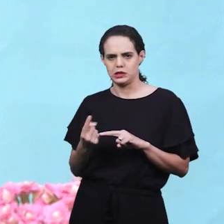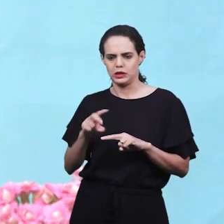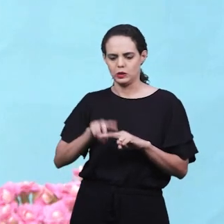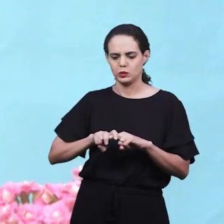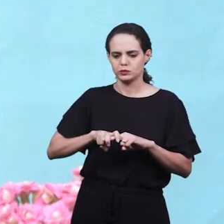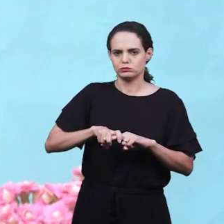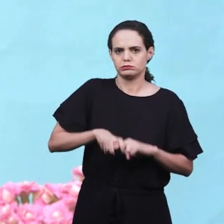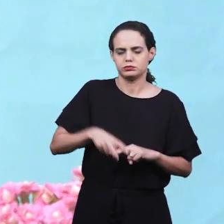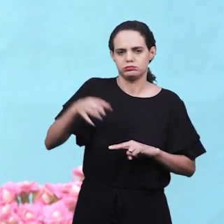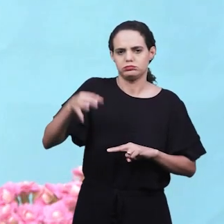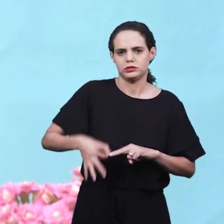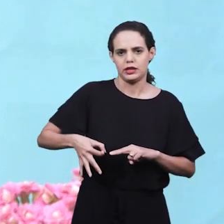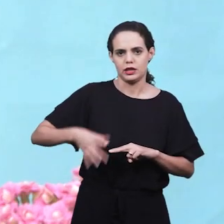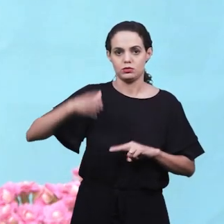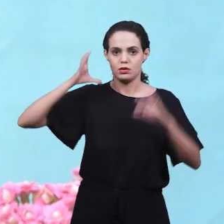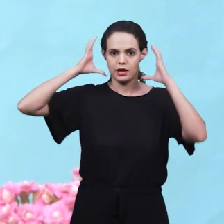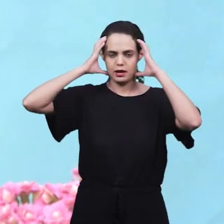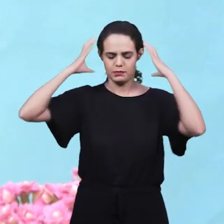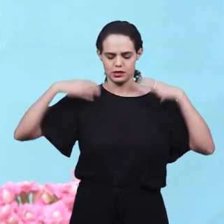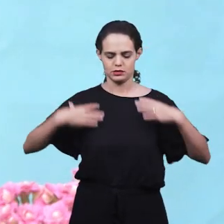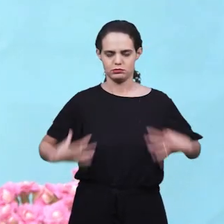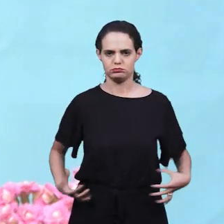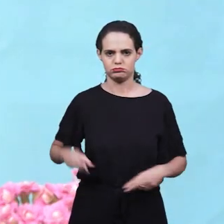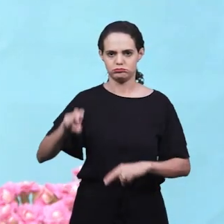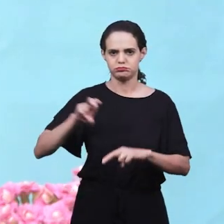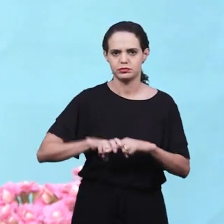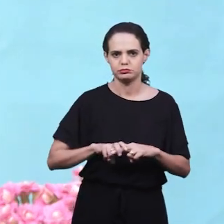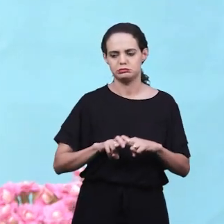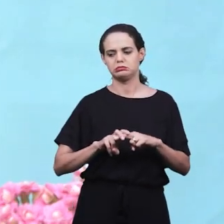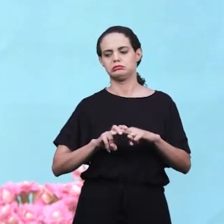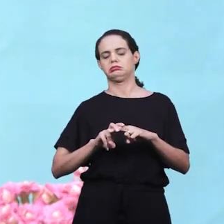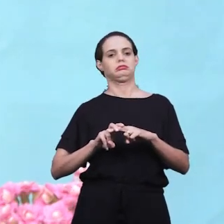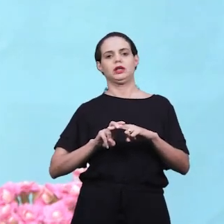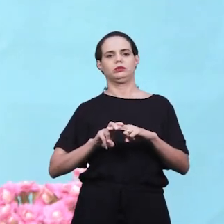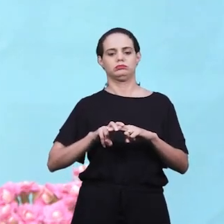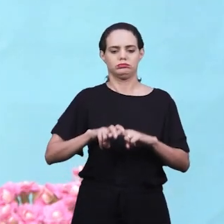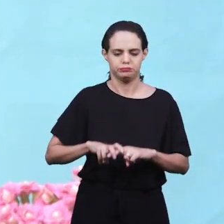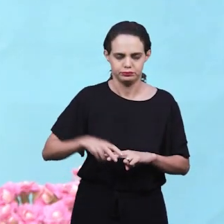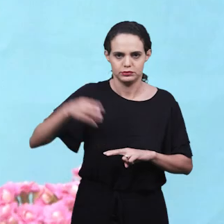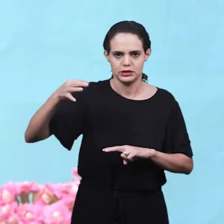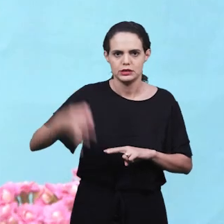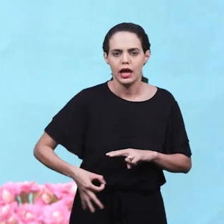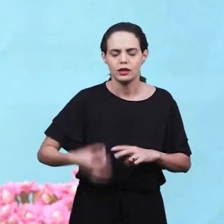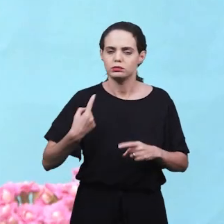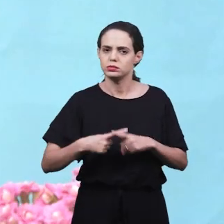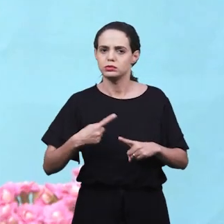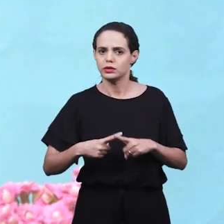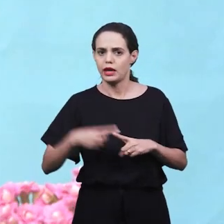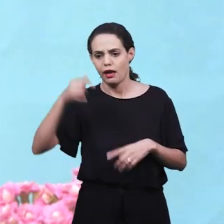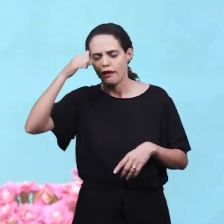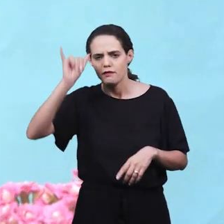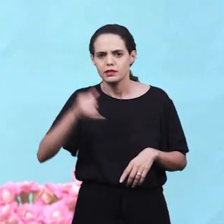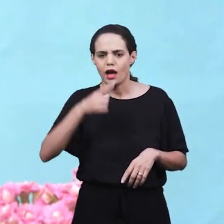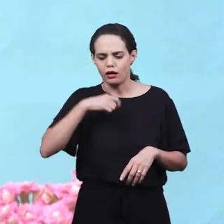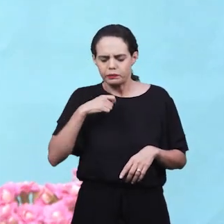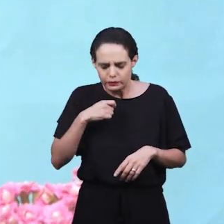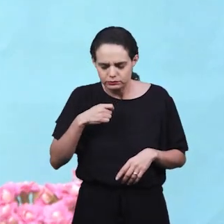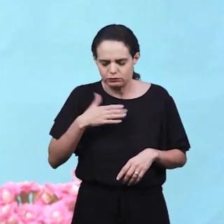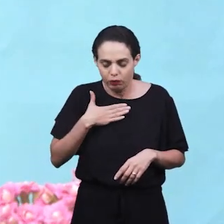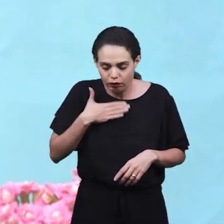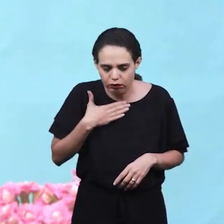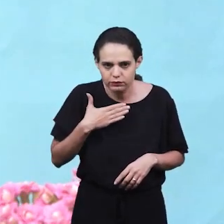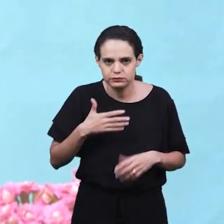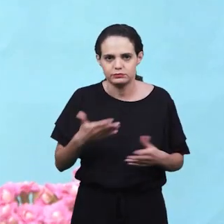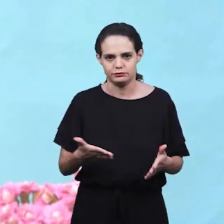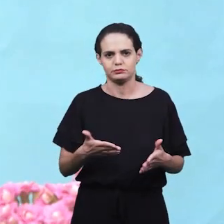apoio, sustentando o tronco e a cabeça, para evitar os engasgos. E geralmente esses sinais começam a aparecer por 6